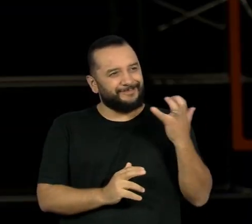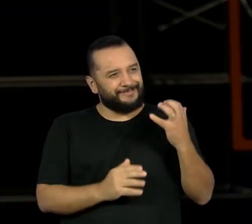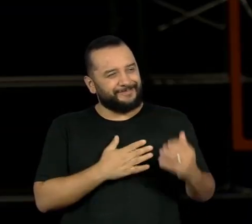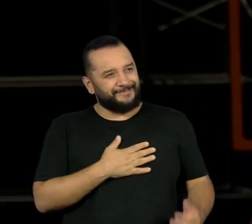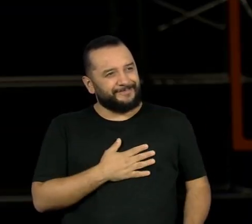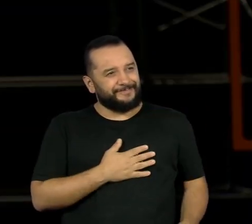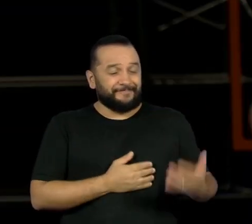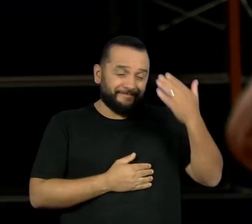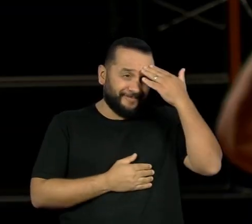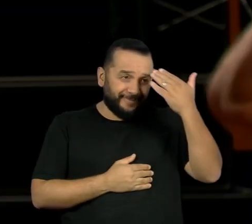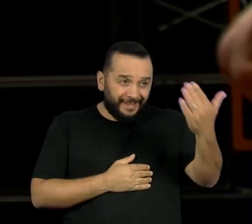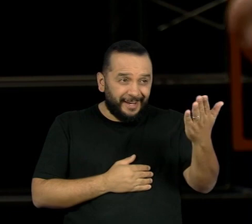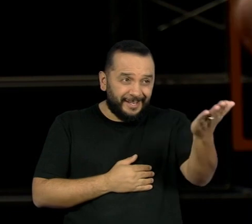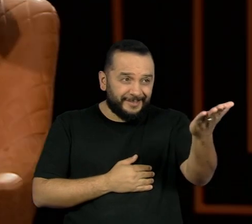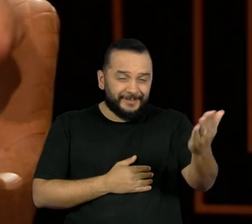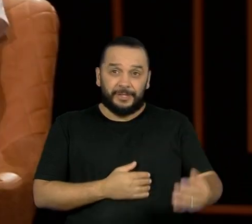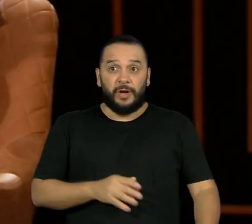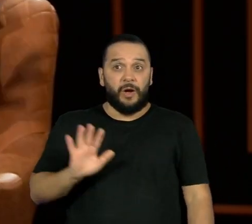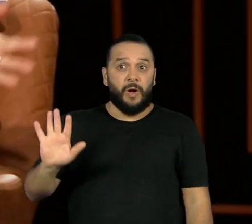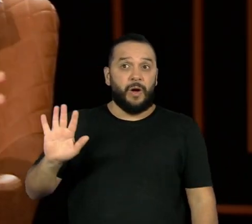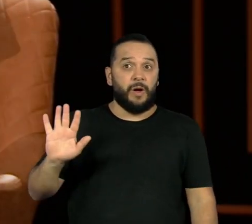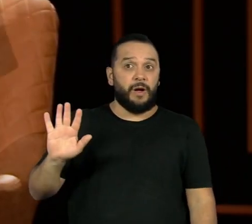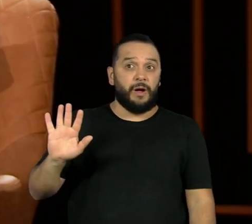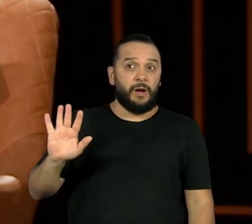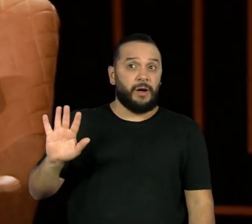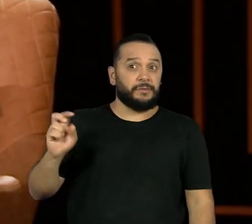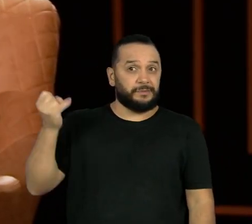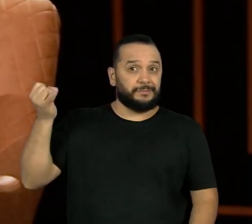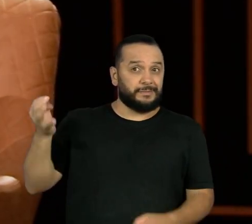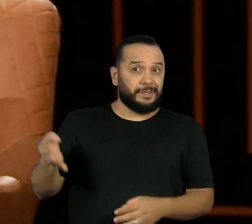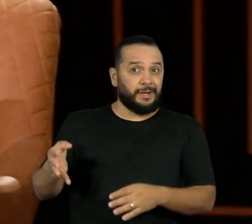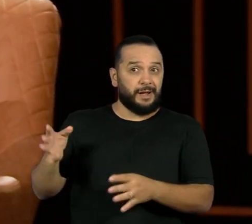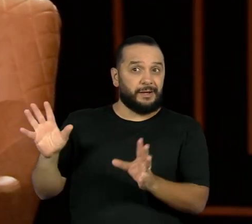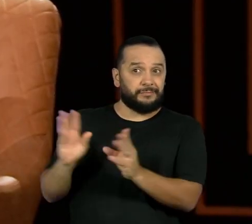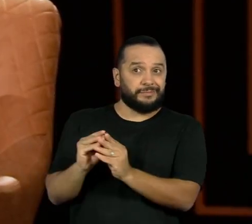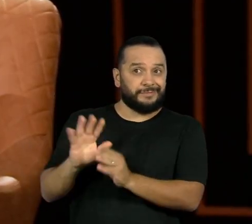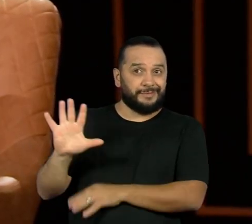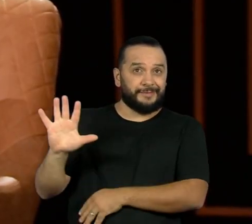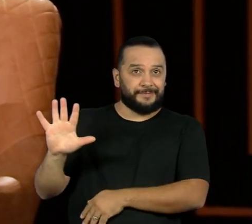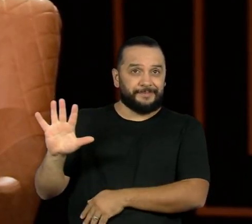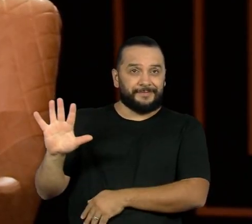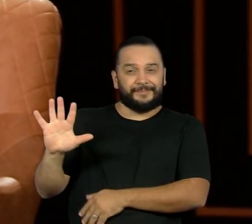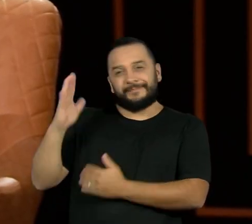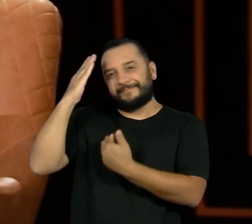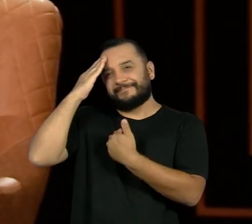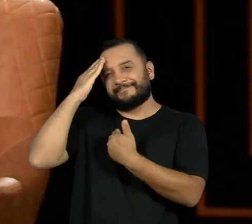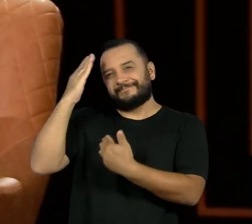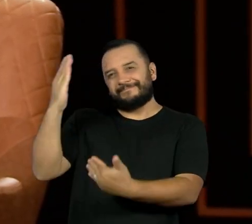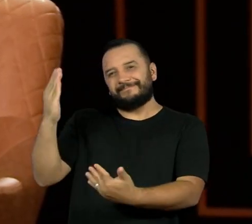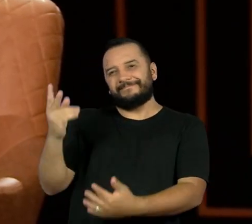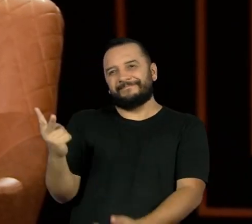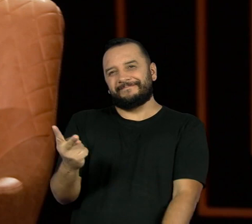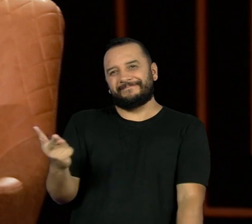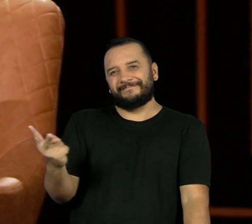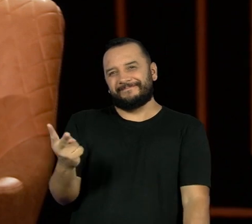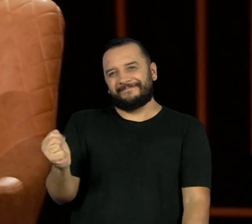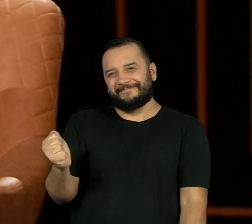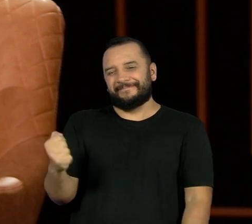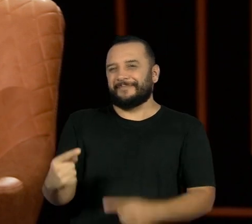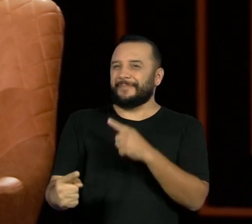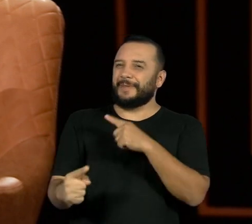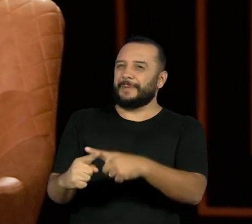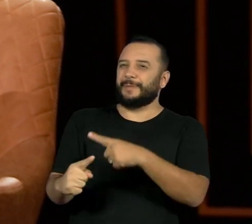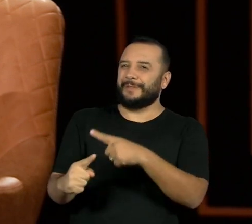Muito obrigado, Clarice. Eu vou falar um pouquinho mais. Por favor. Só tenho a agradecer a vocês,